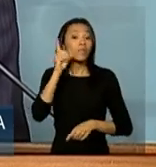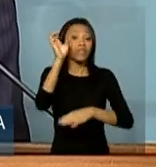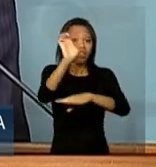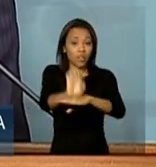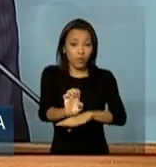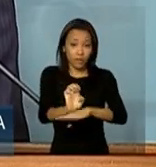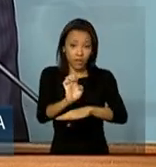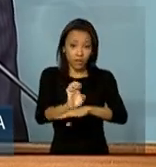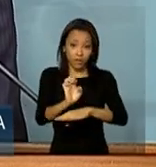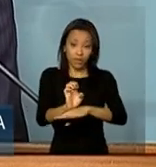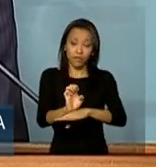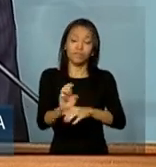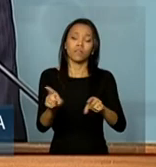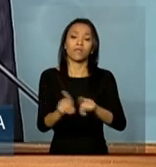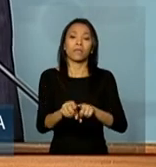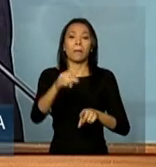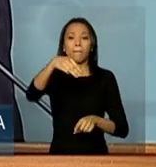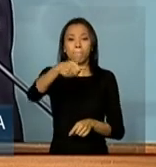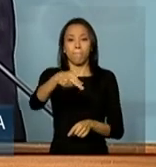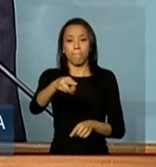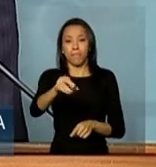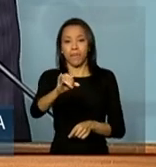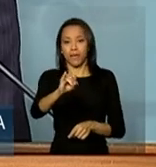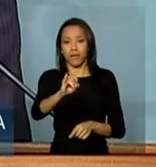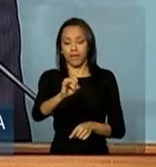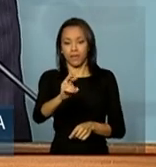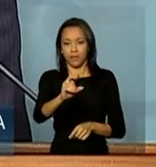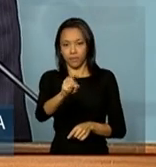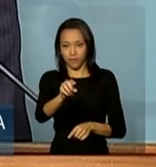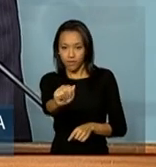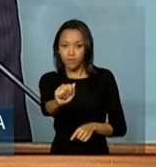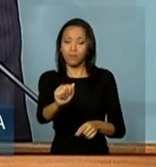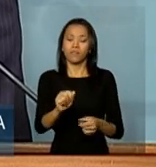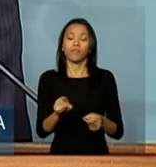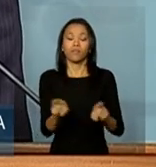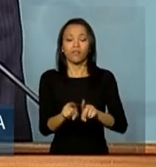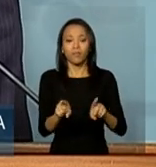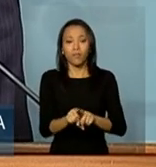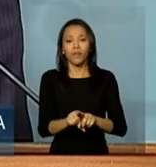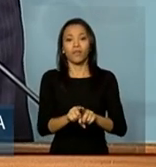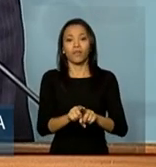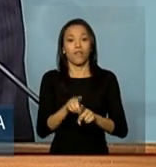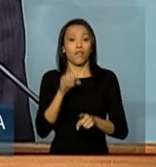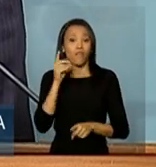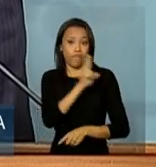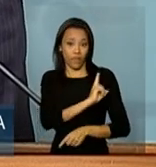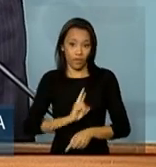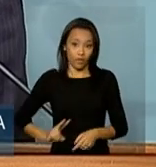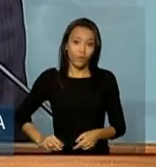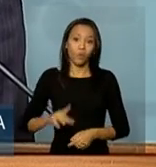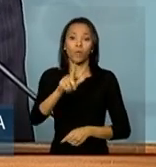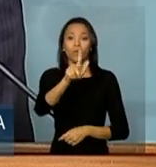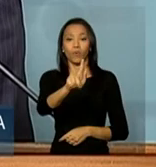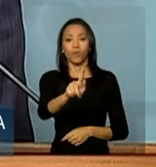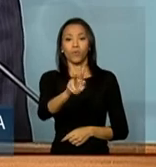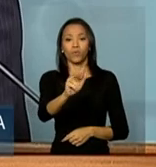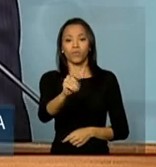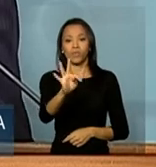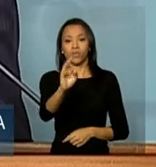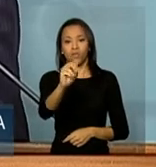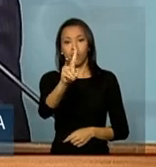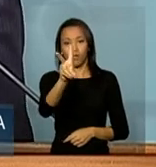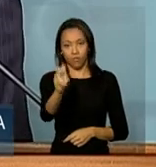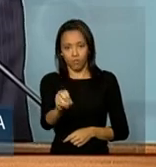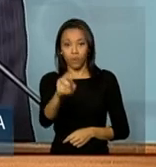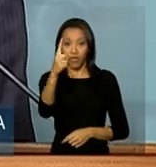Altemir Tortelli, Marisa Formolo, vereador Gustavo Toigo, presidente da Câmara Municipal de